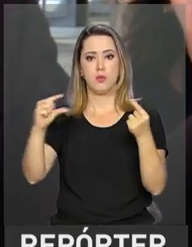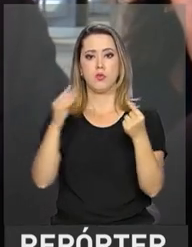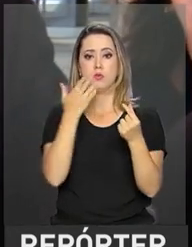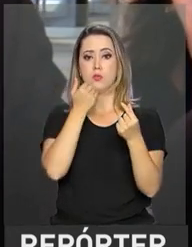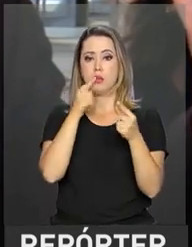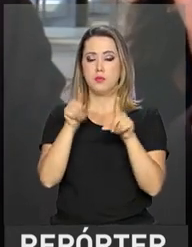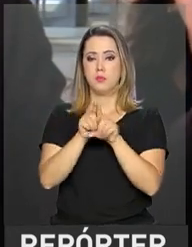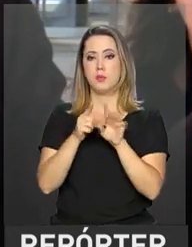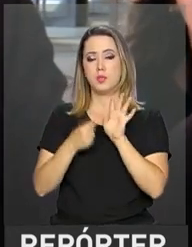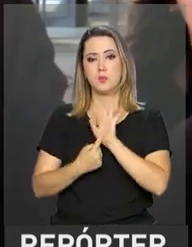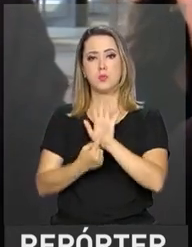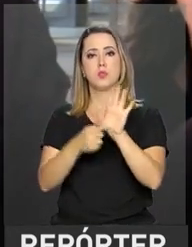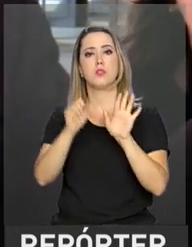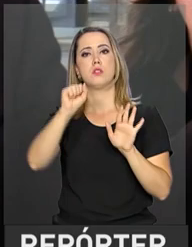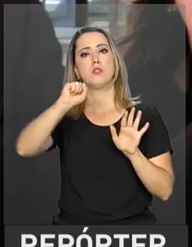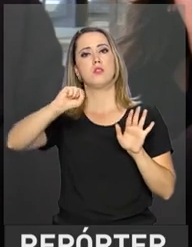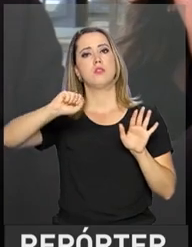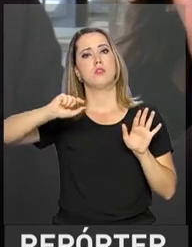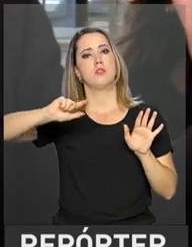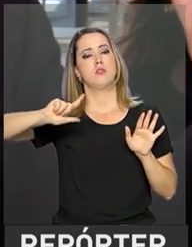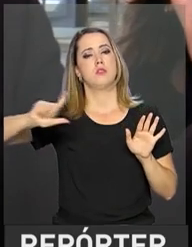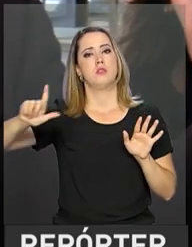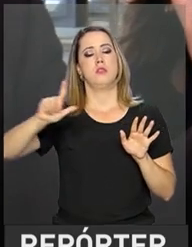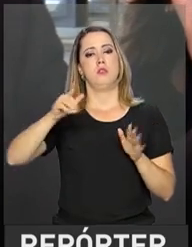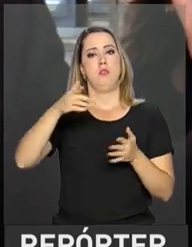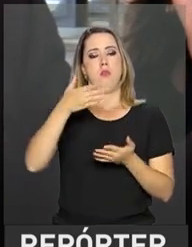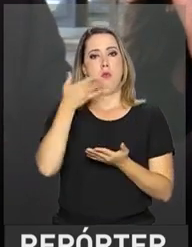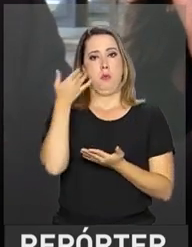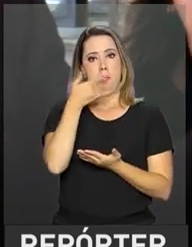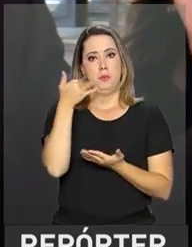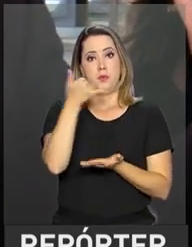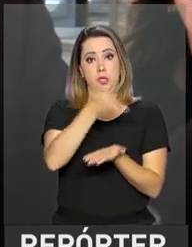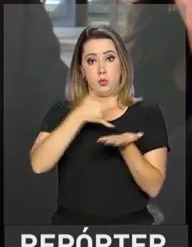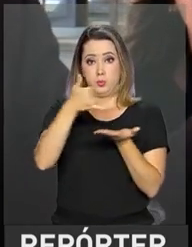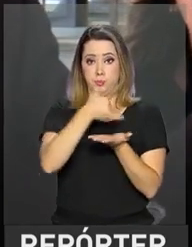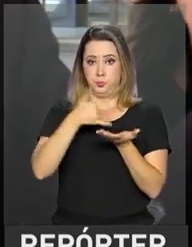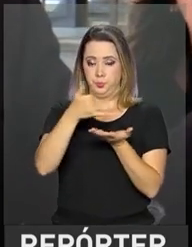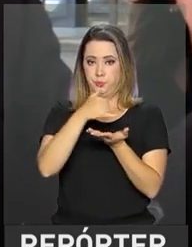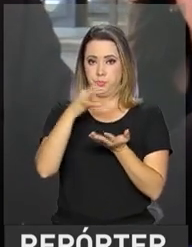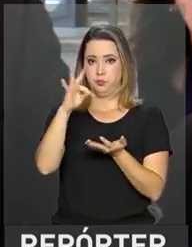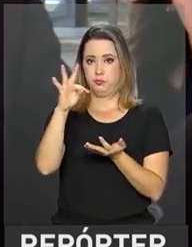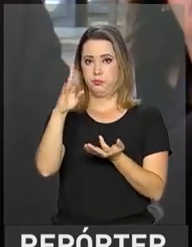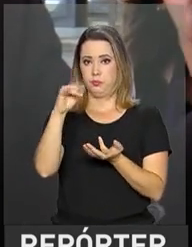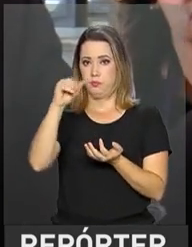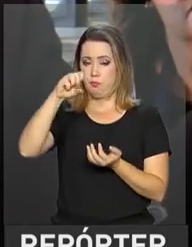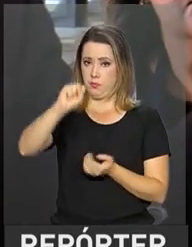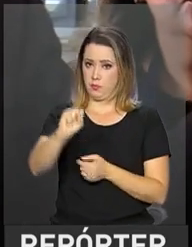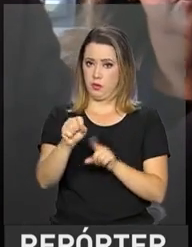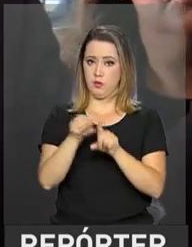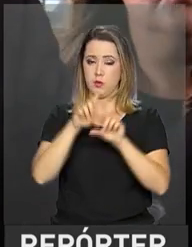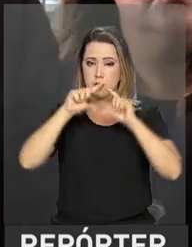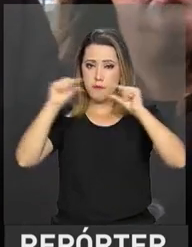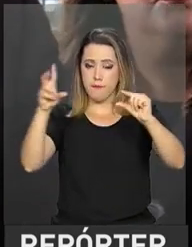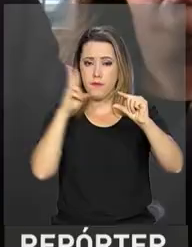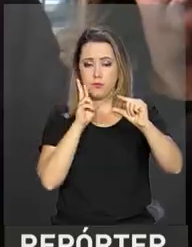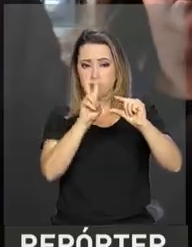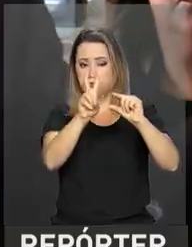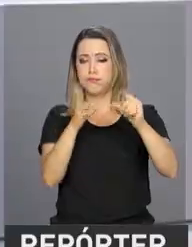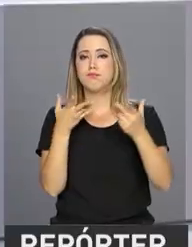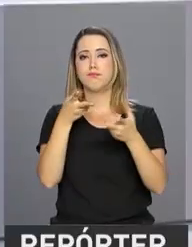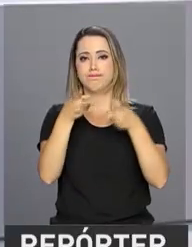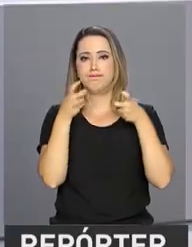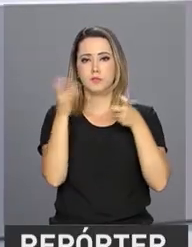informando quantidade de sal açúcar e gorduras trans em uma parte visível e destacada da embalagem que fica de frente para a